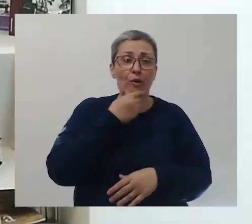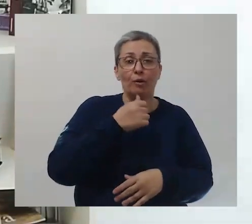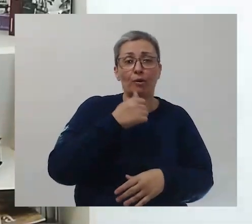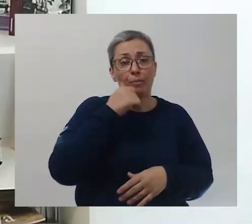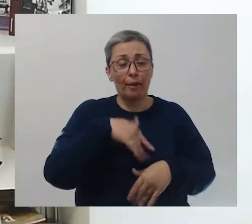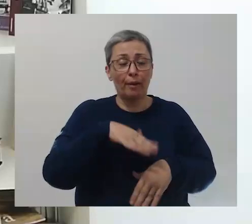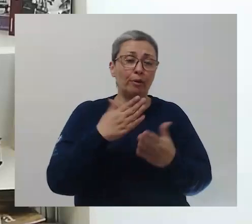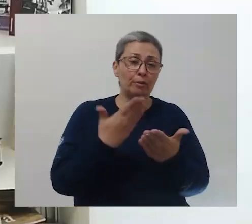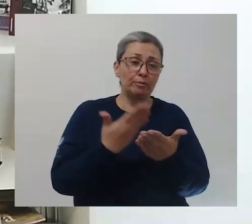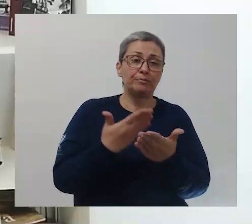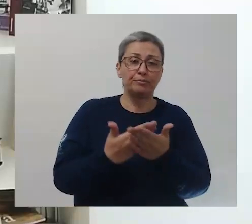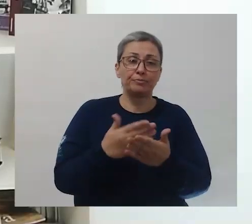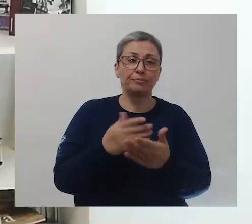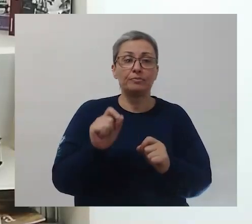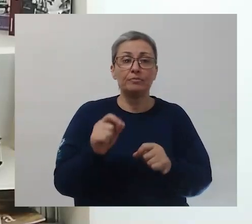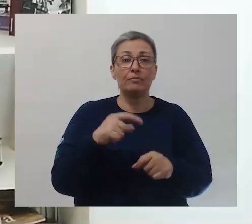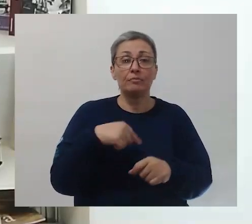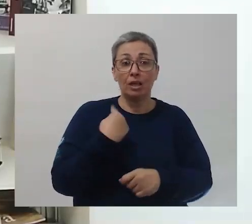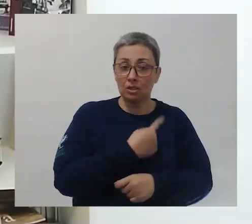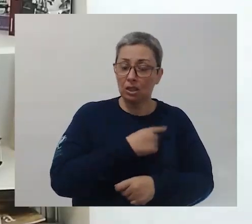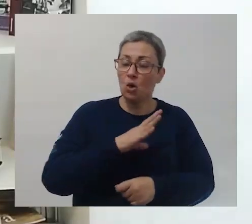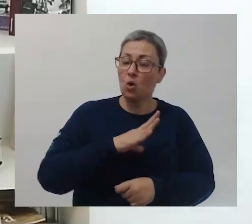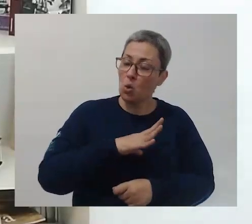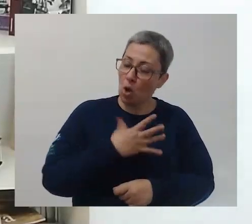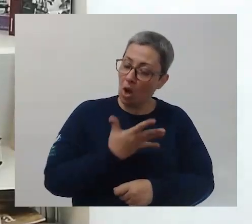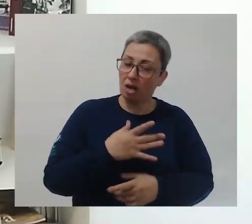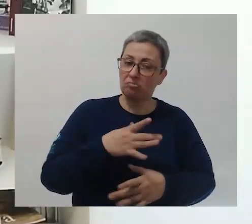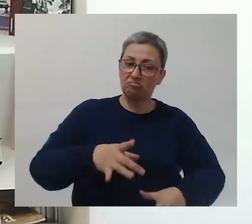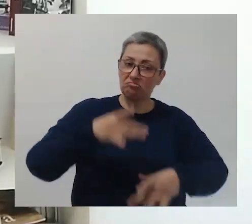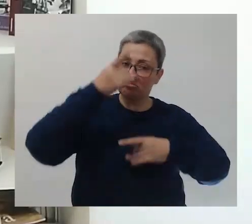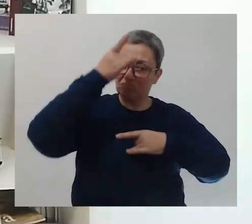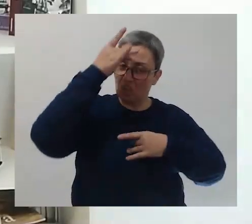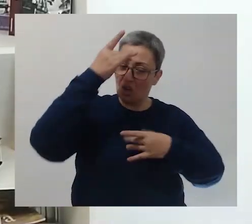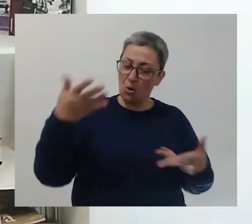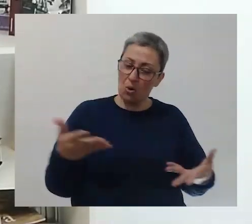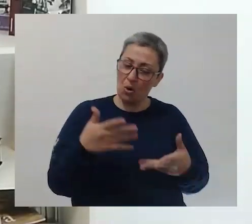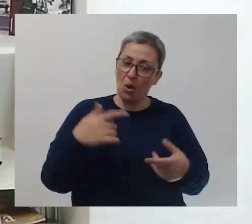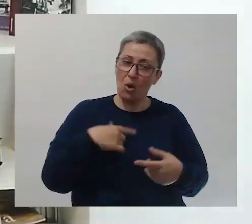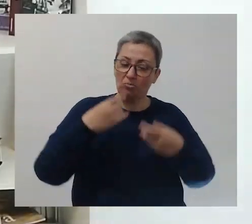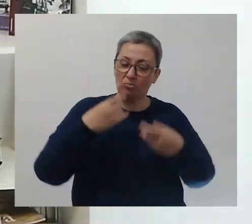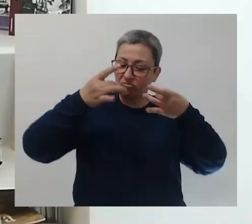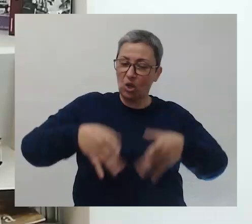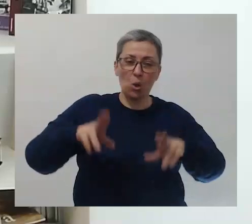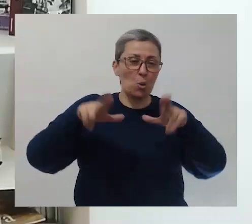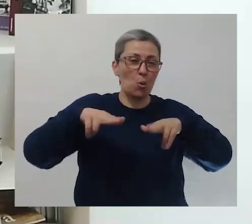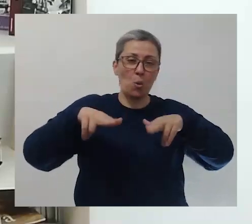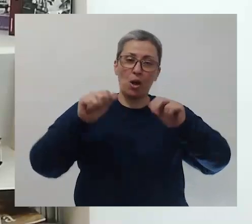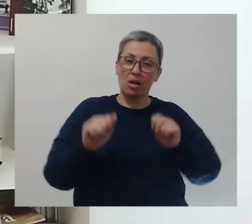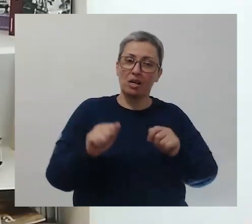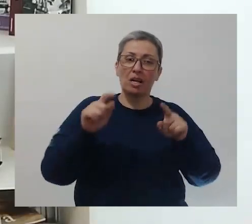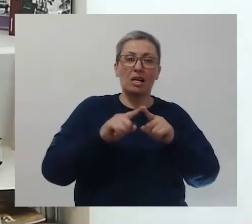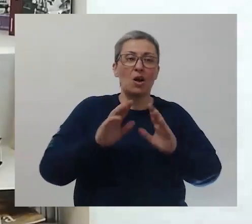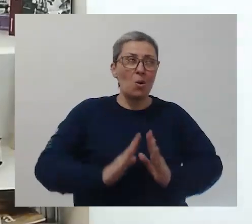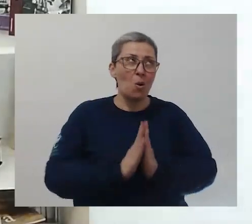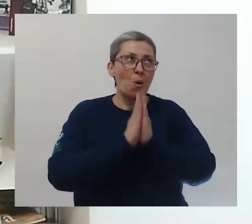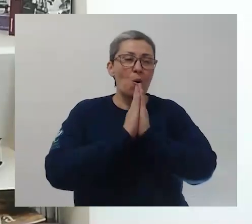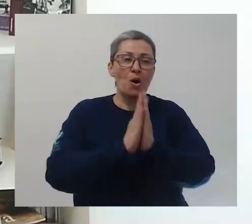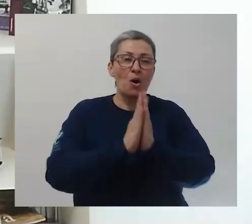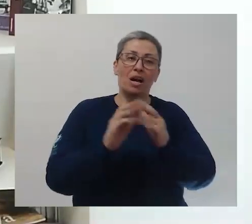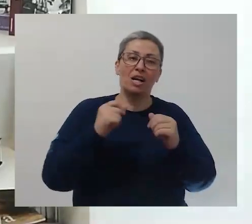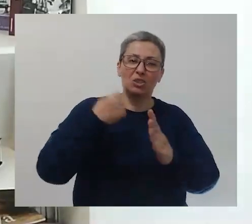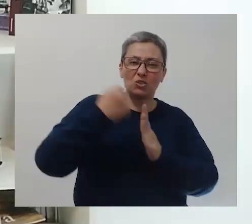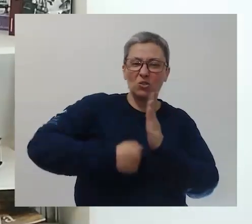para as aulas. Nossa corajosa personagem de hoje não desistiu. E graças ao